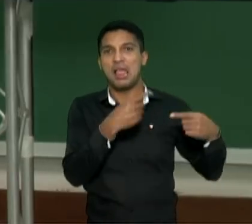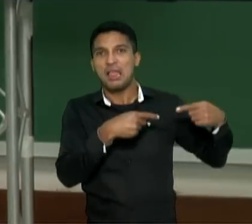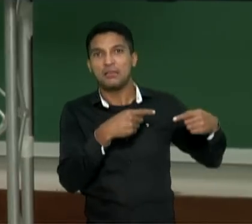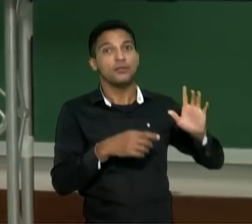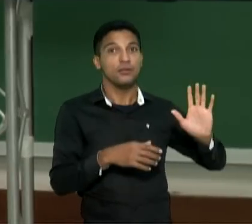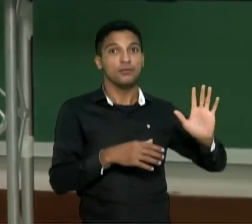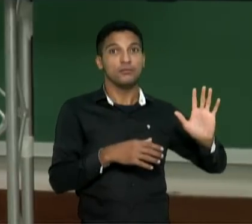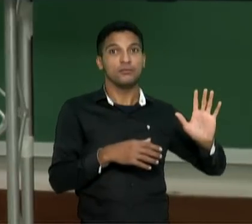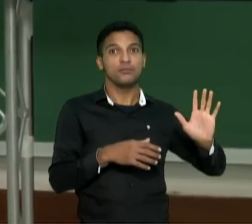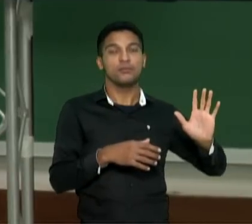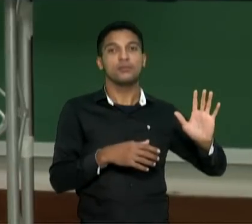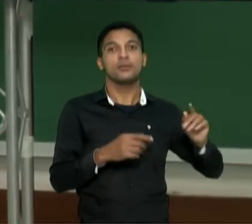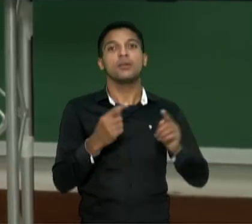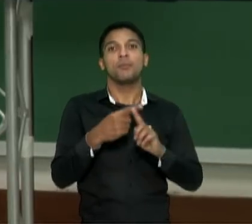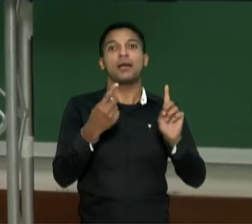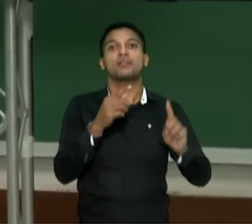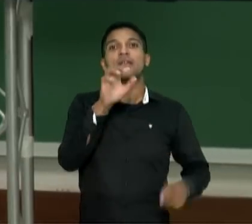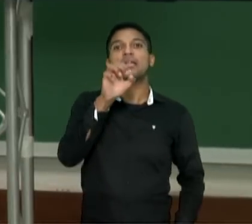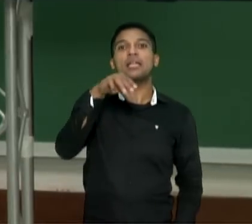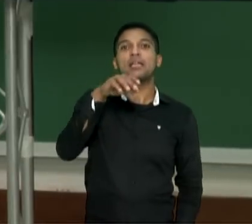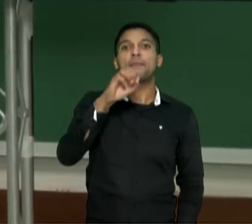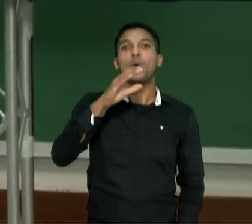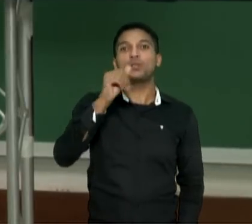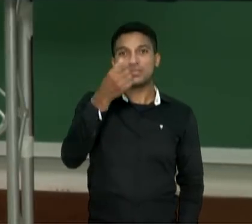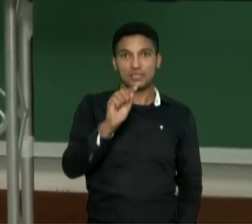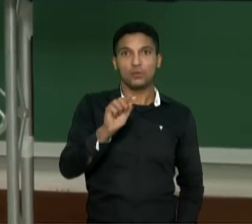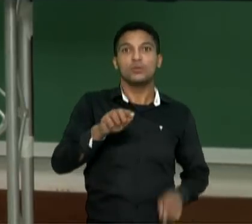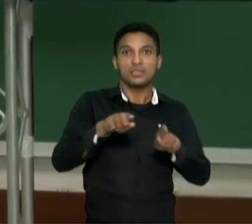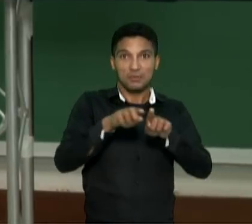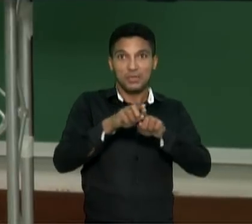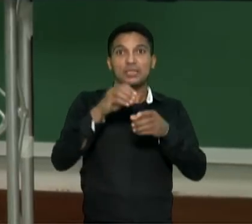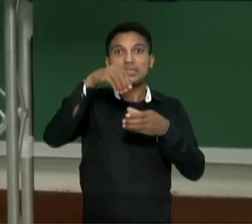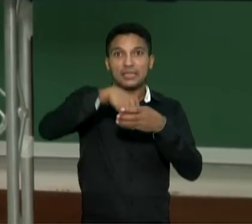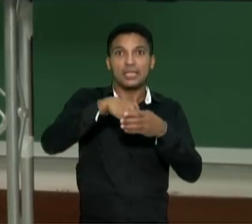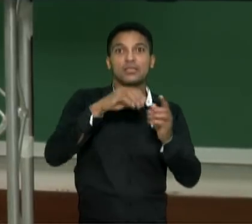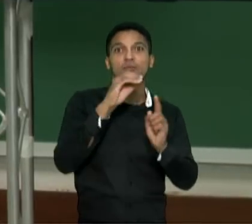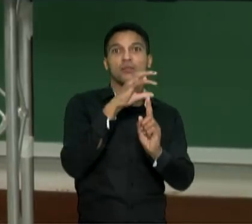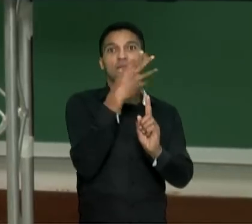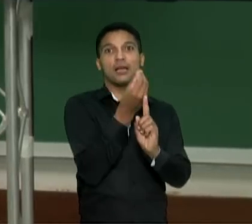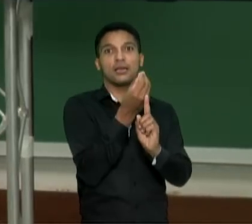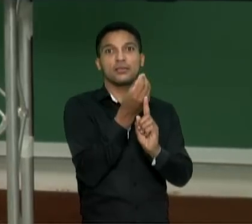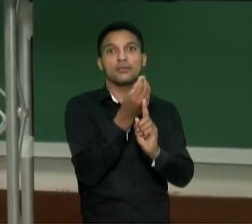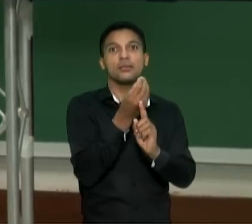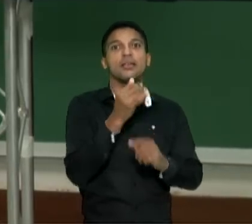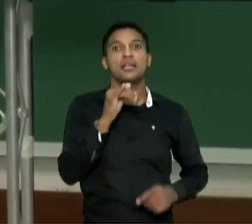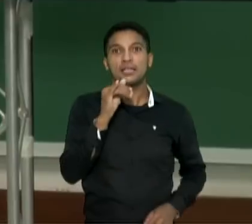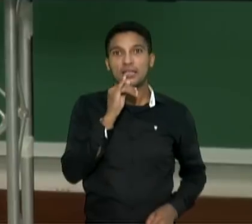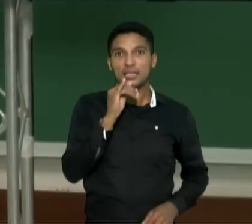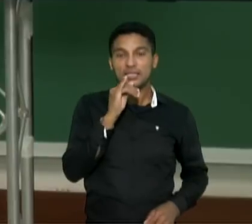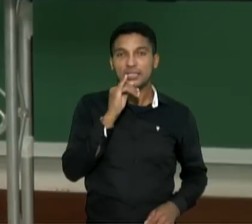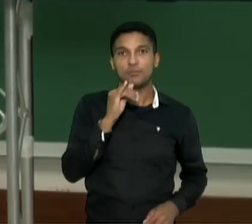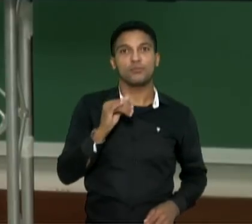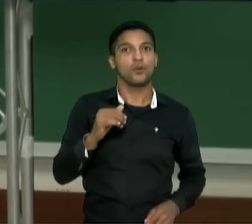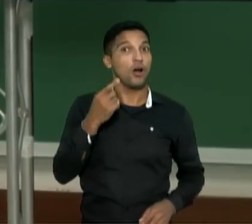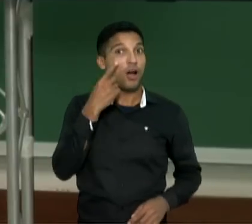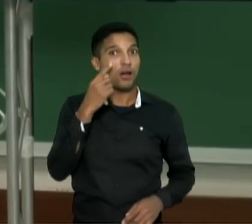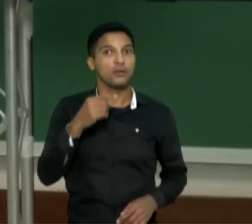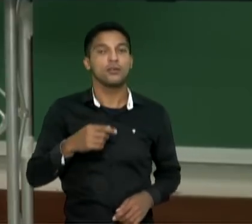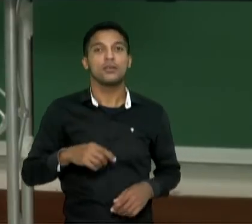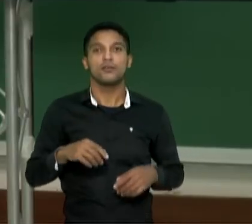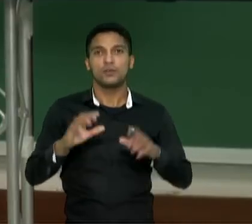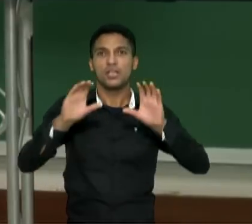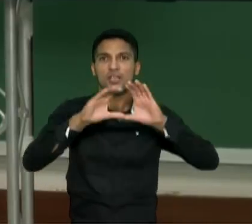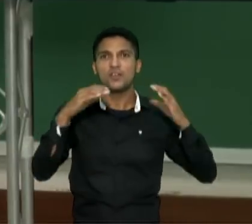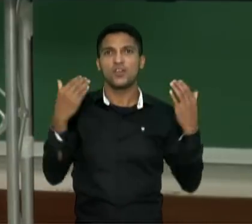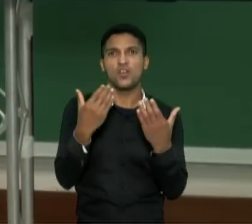outro. Mas a emoção está ali presente. Ou talvez uma comemoração, por exemplo, for assistir um jogo de futebol, várias pessoas